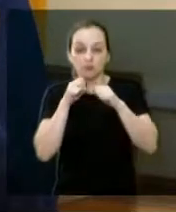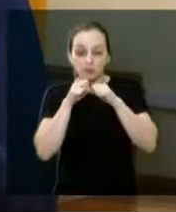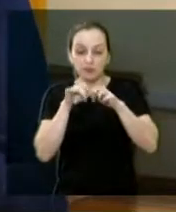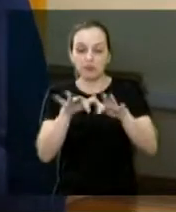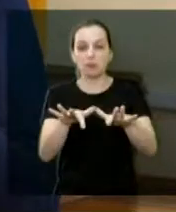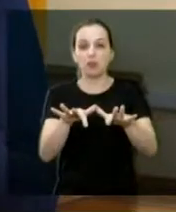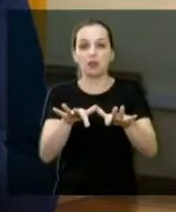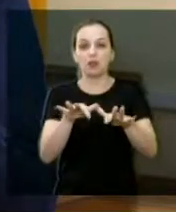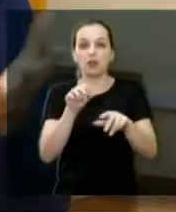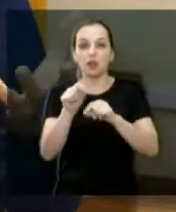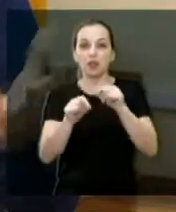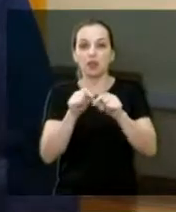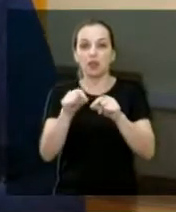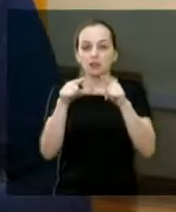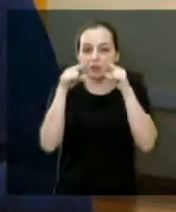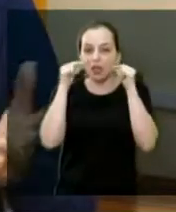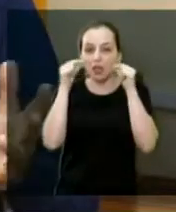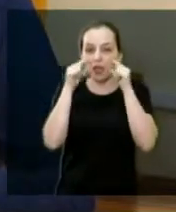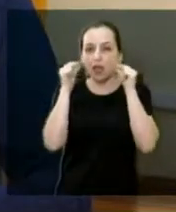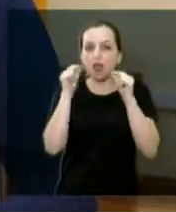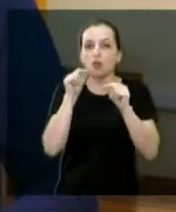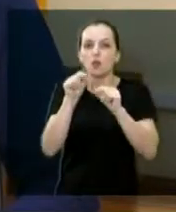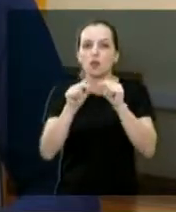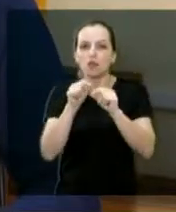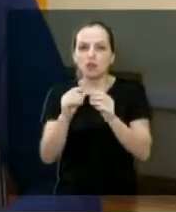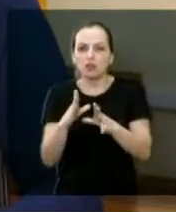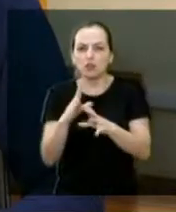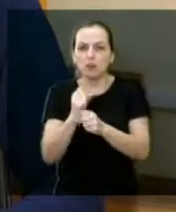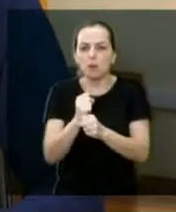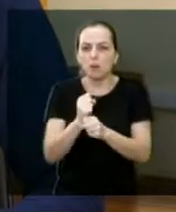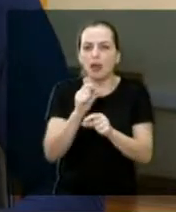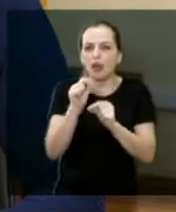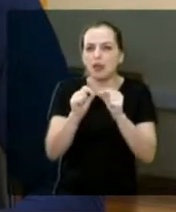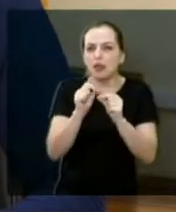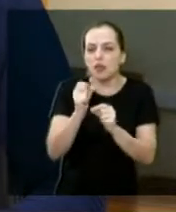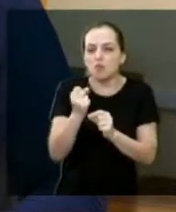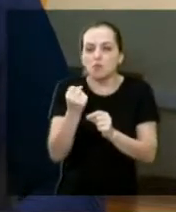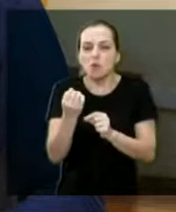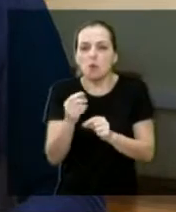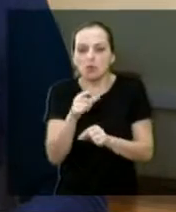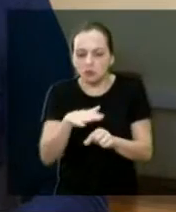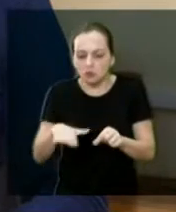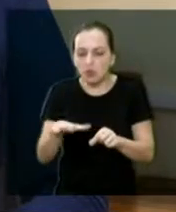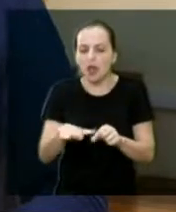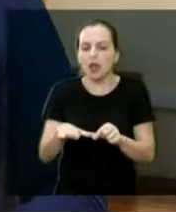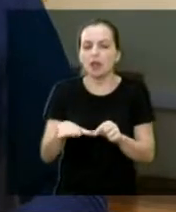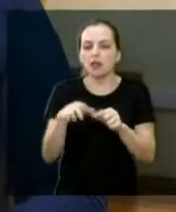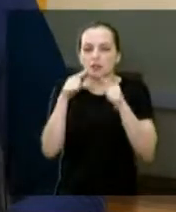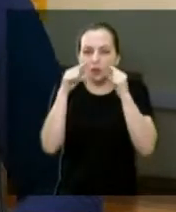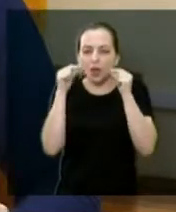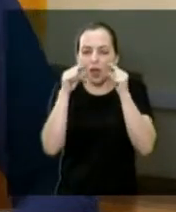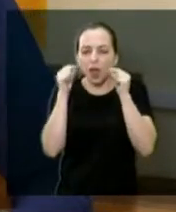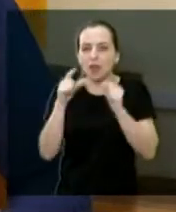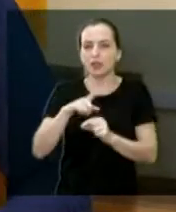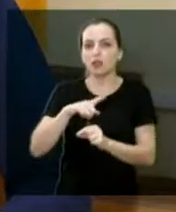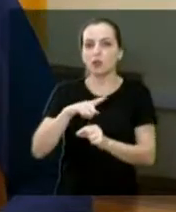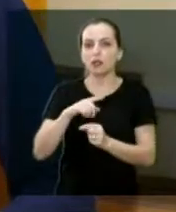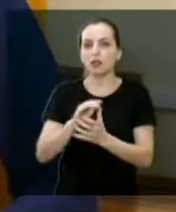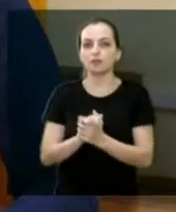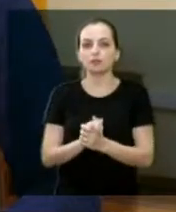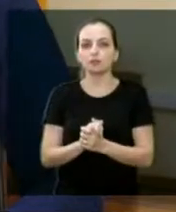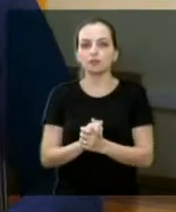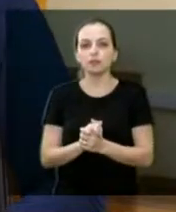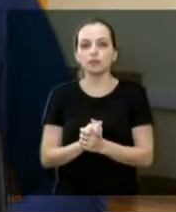ou menos quantos ratos, em média, existem por cada brasileiro. E eu falei, como é que ele chama? Ele me falou, eu nunca mais esqueci